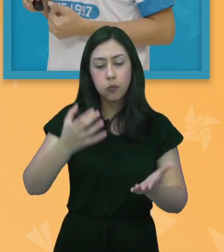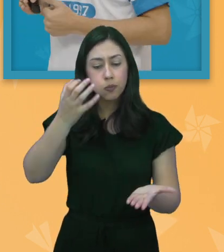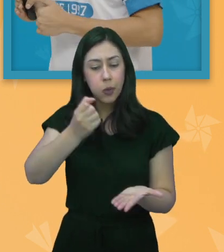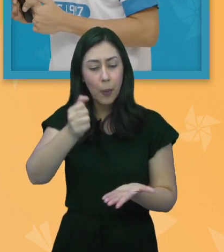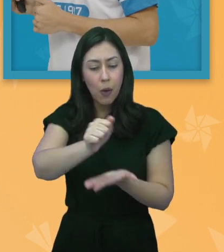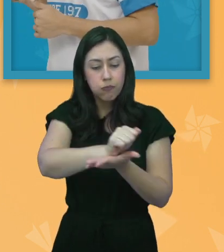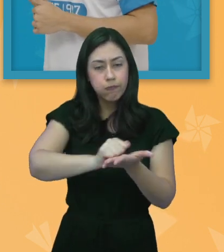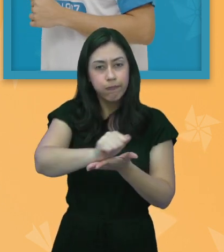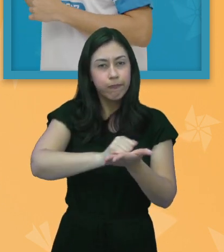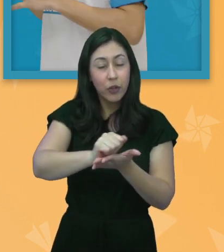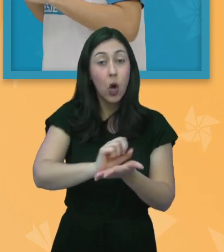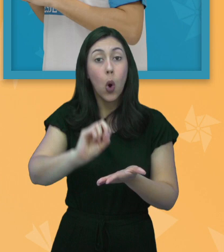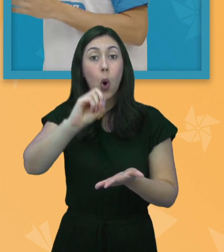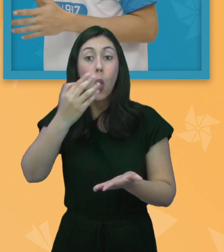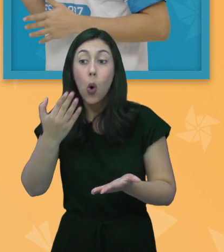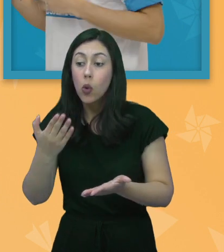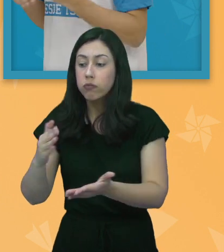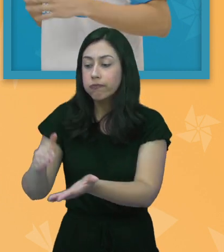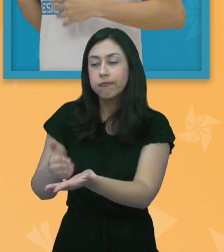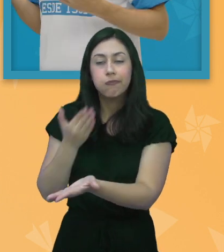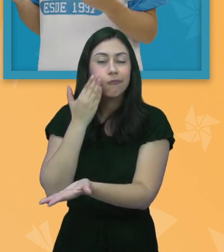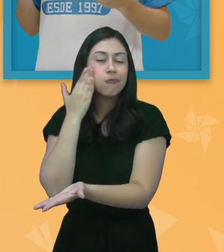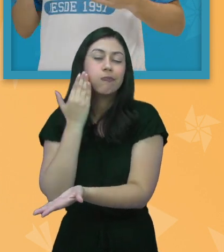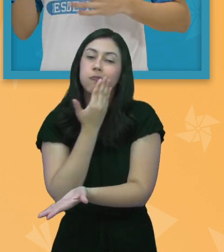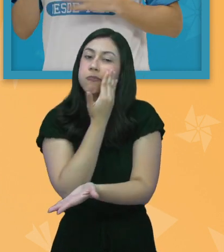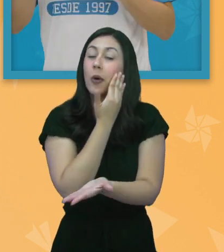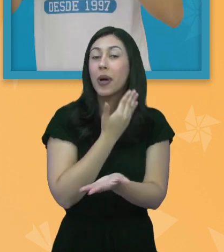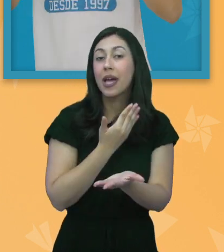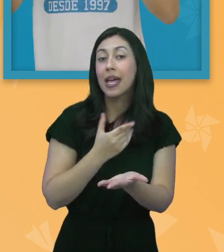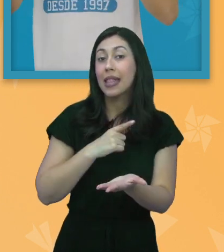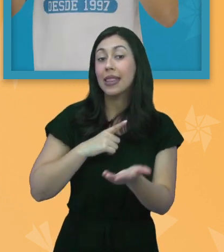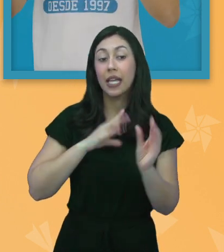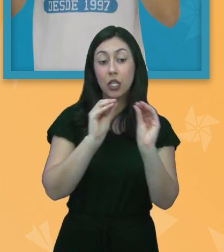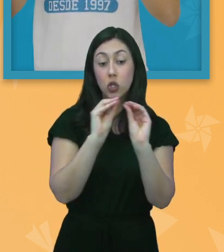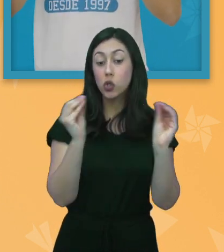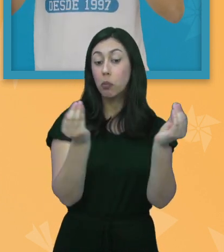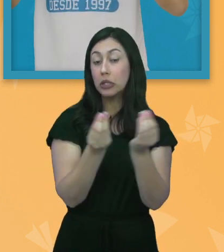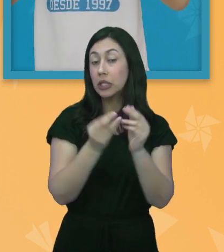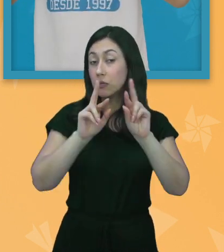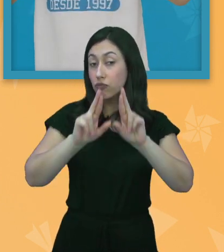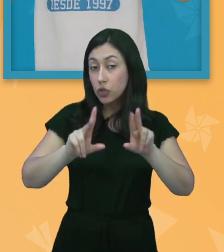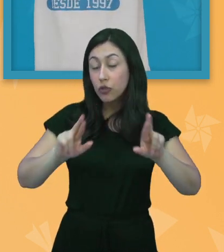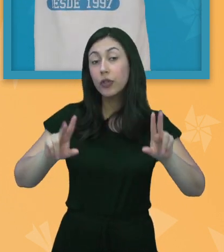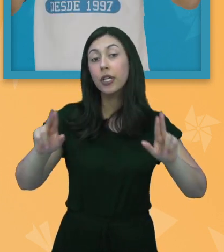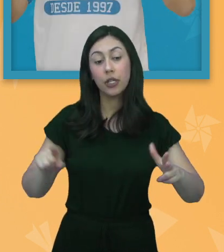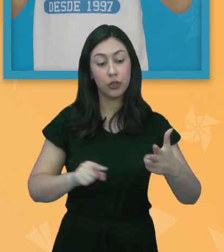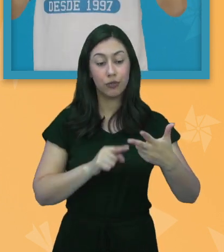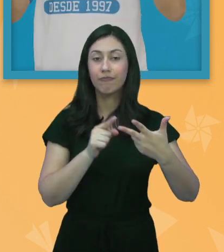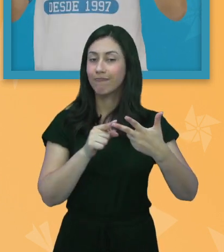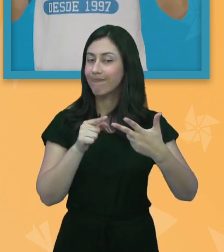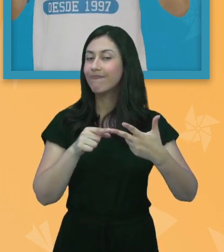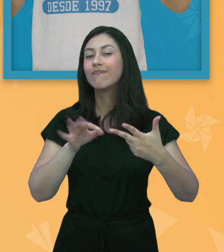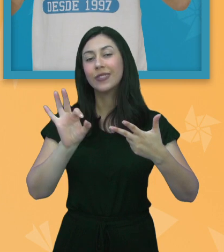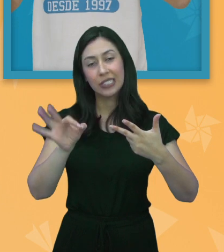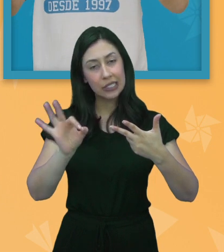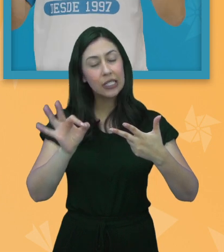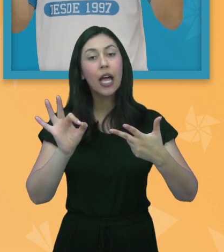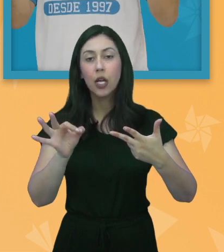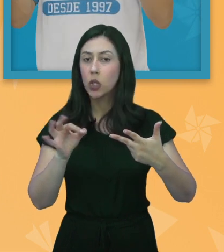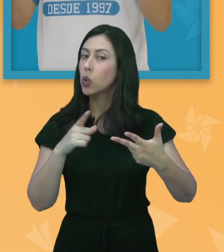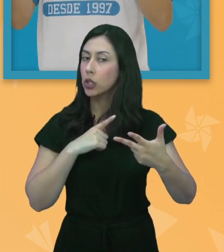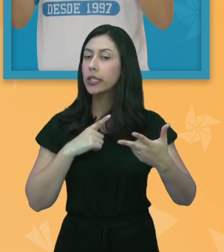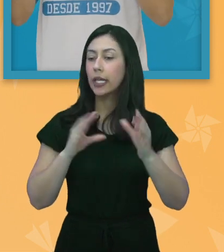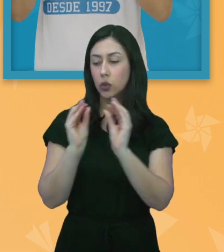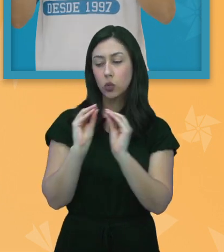detergentes e loções para a pele, contêm mais de uma substância. Sim, esses produtos são caracterizados por terem muitos